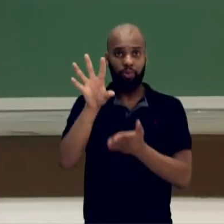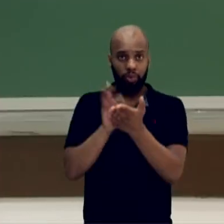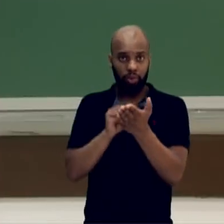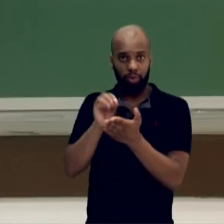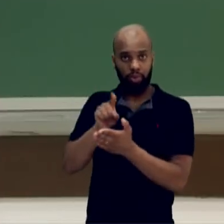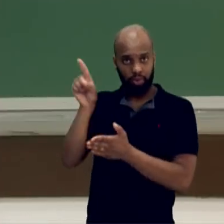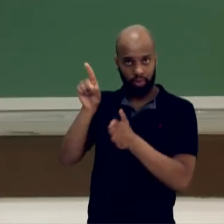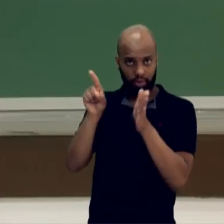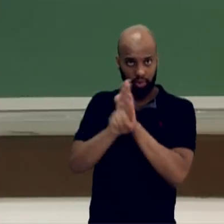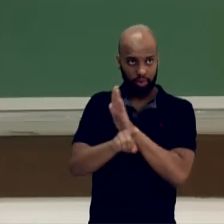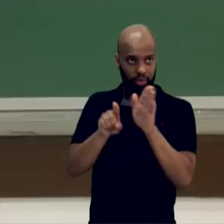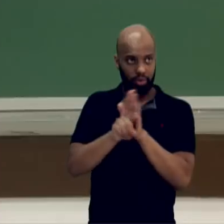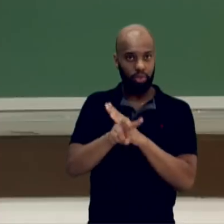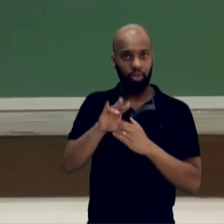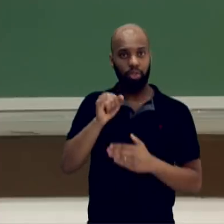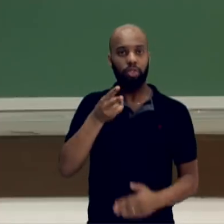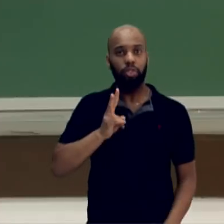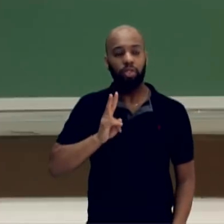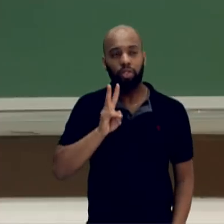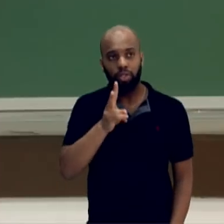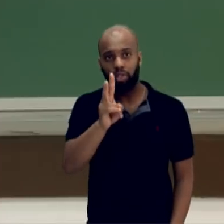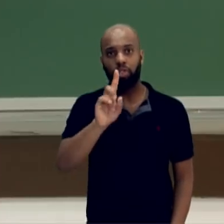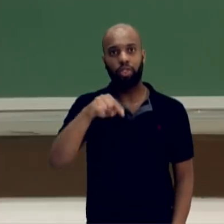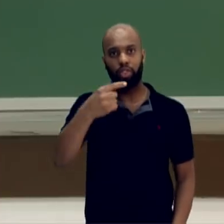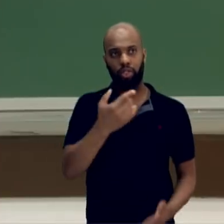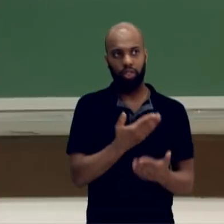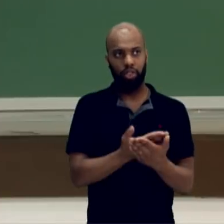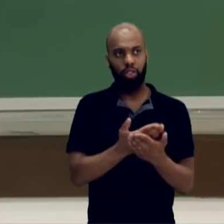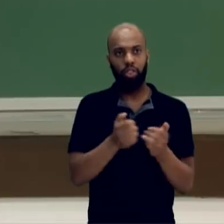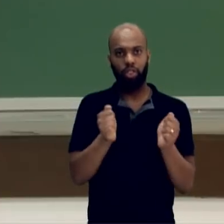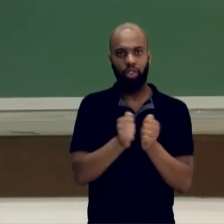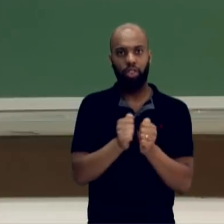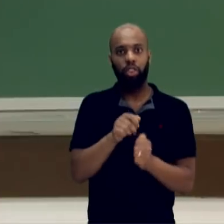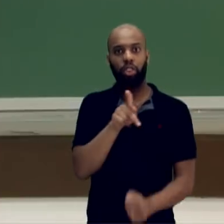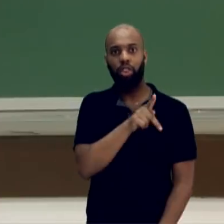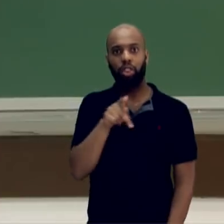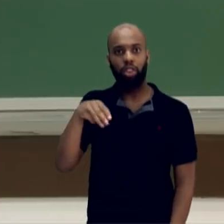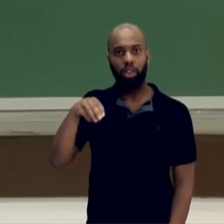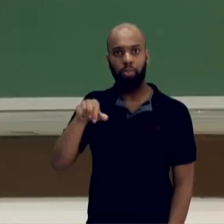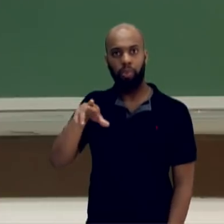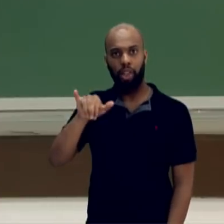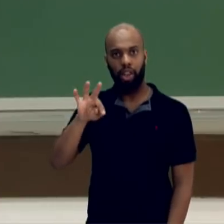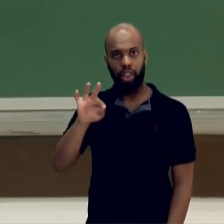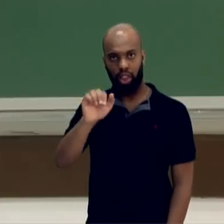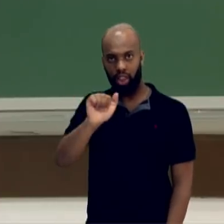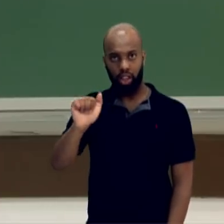esse exercício que nós vamos continuar com a professora Marita na próxima aula.